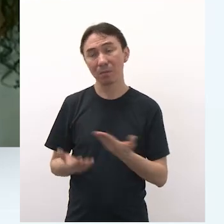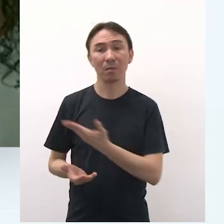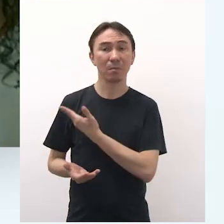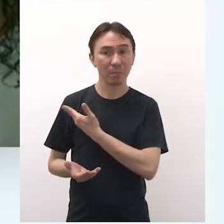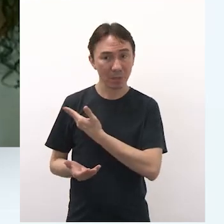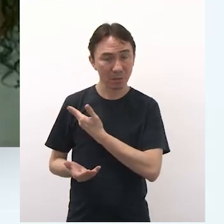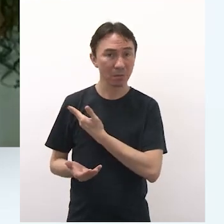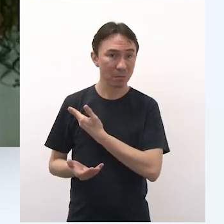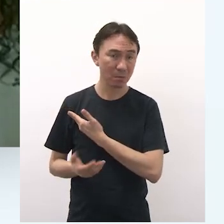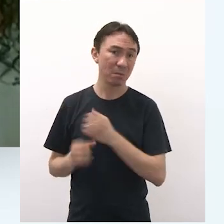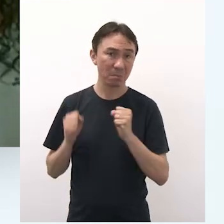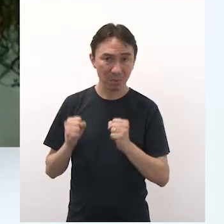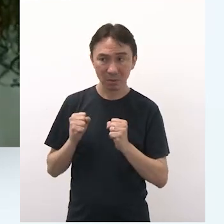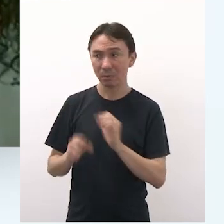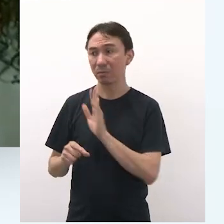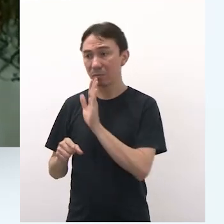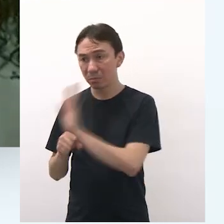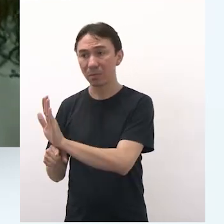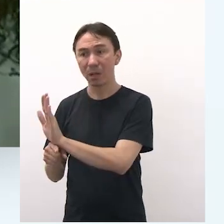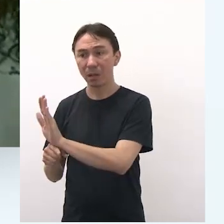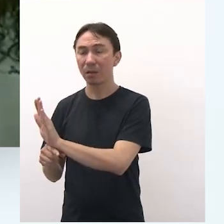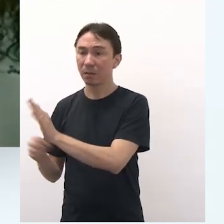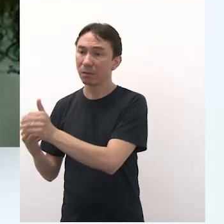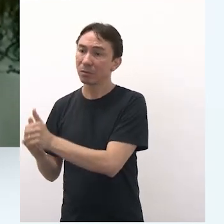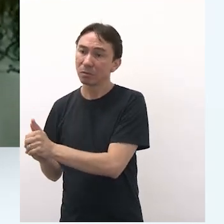pode ajudá-lo e assim resolver o problema